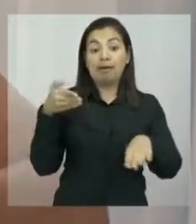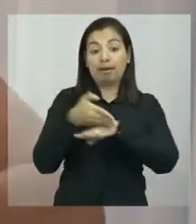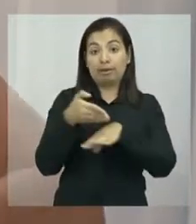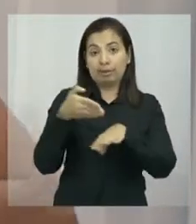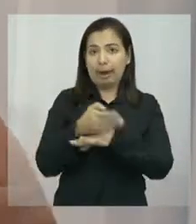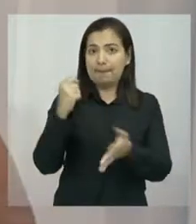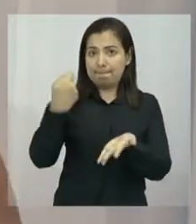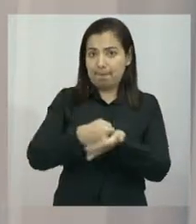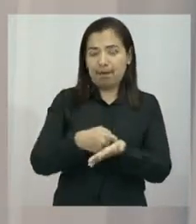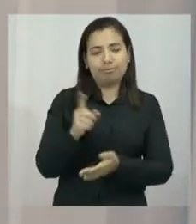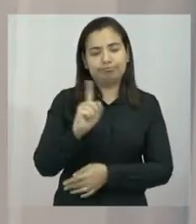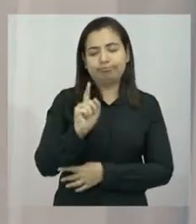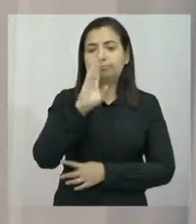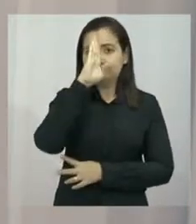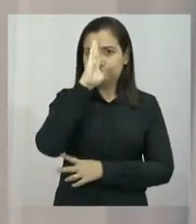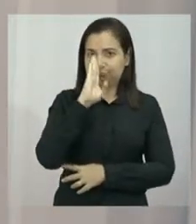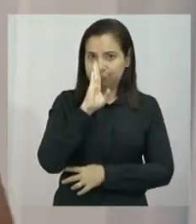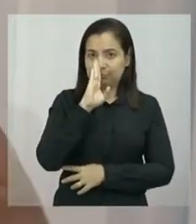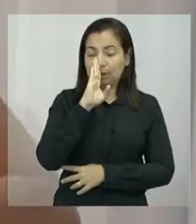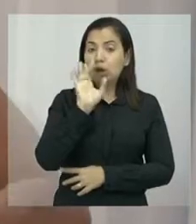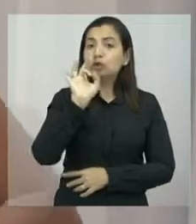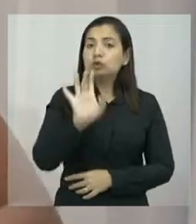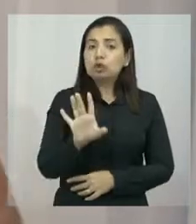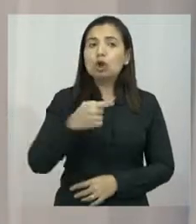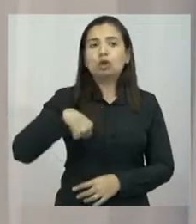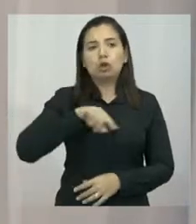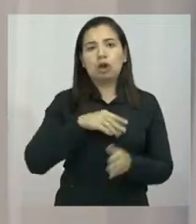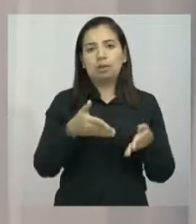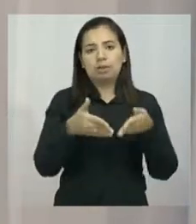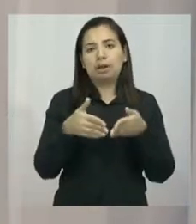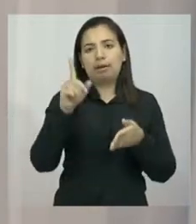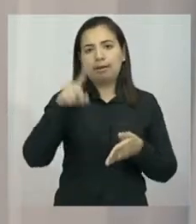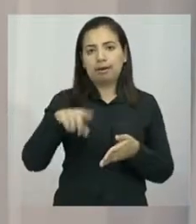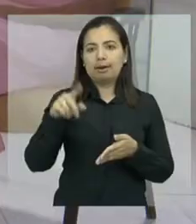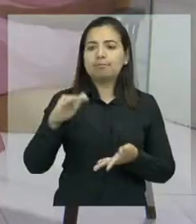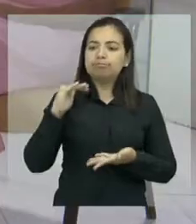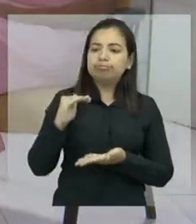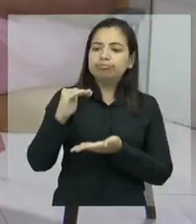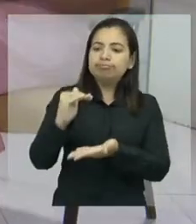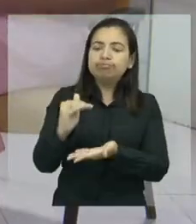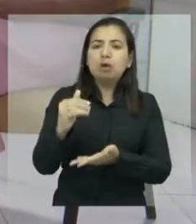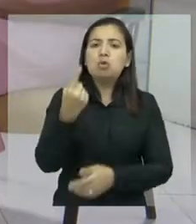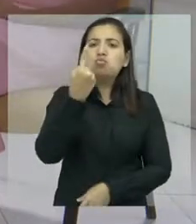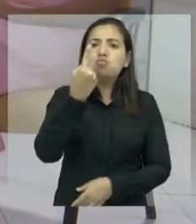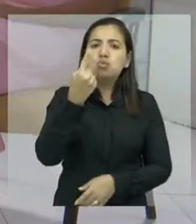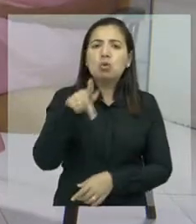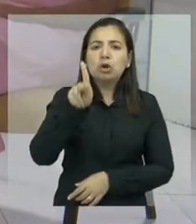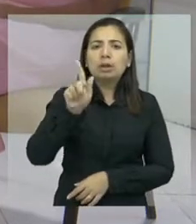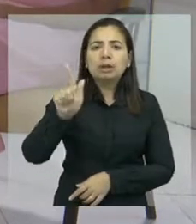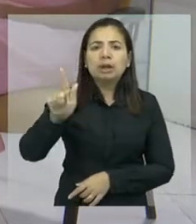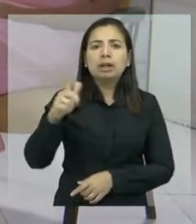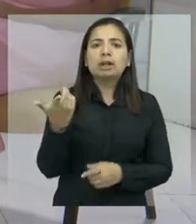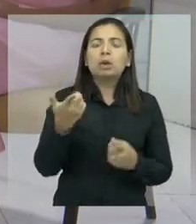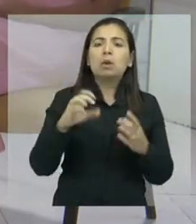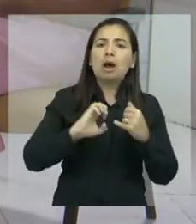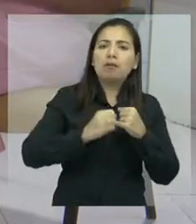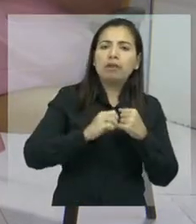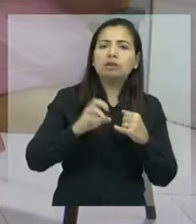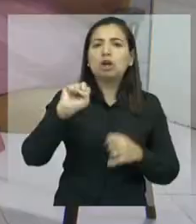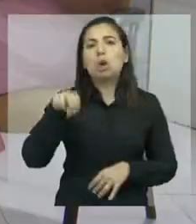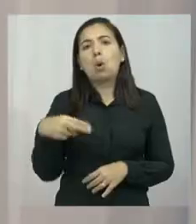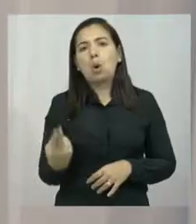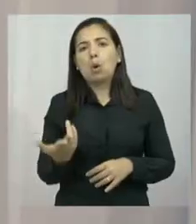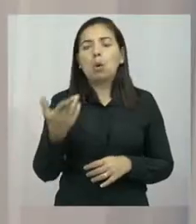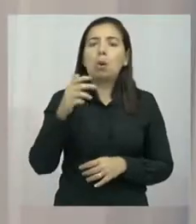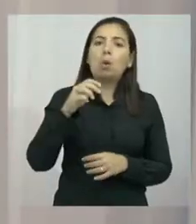né, o que nós apenas pedimos é 1 quilo de alimento para que nós possamos fazer a doação, né, mas o